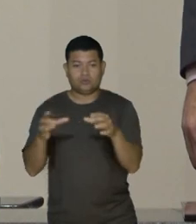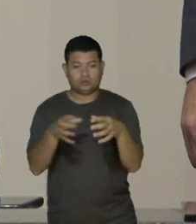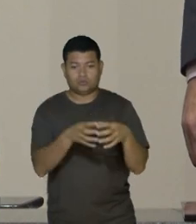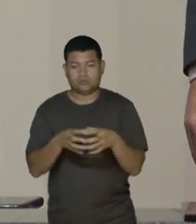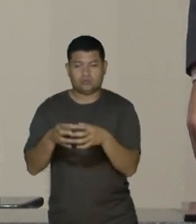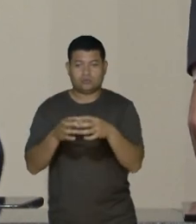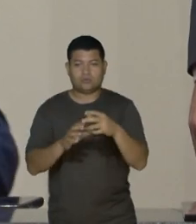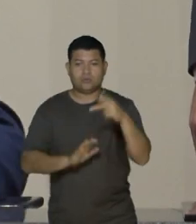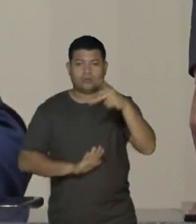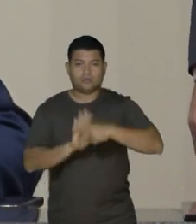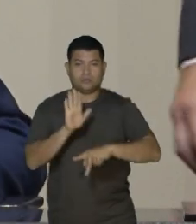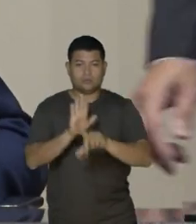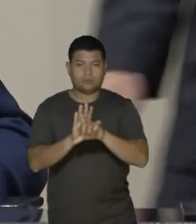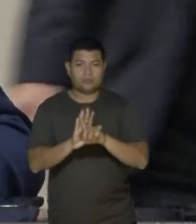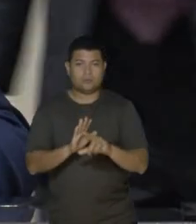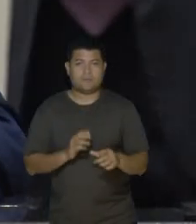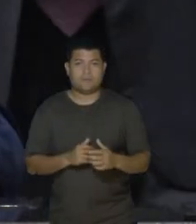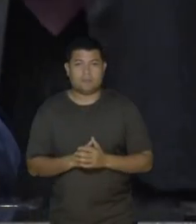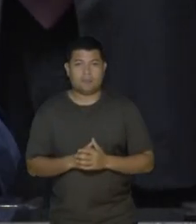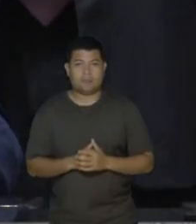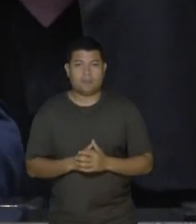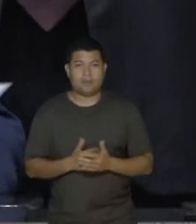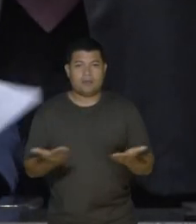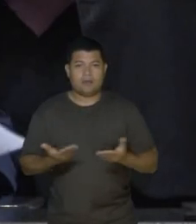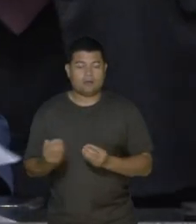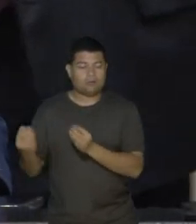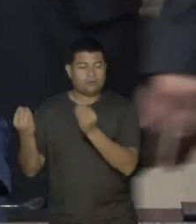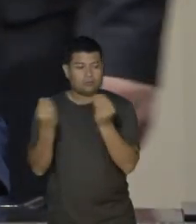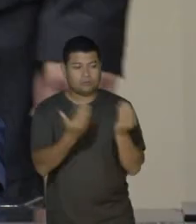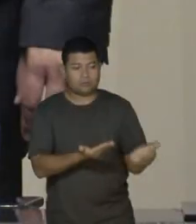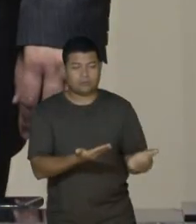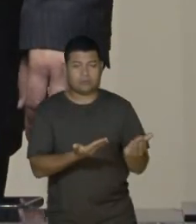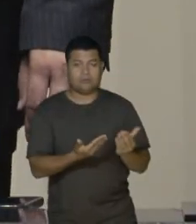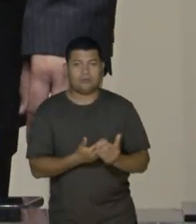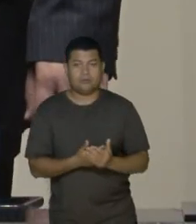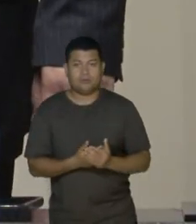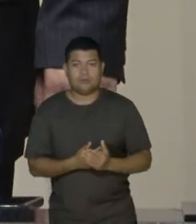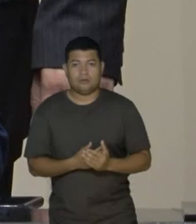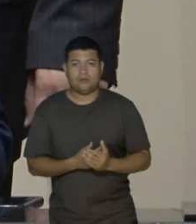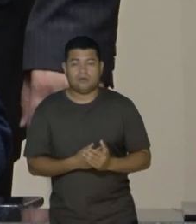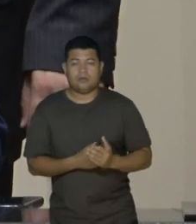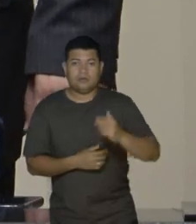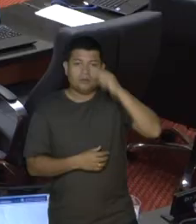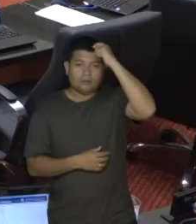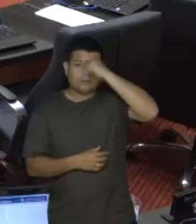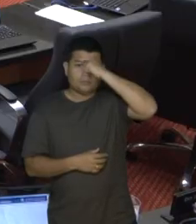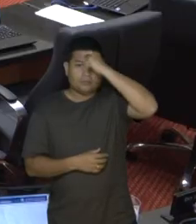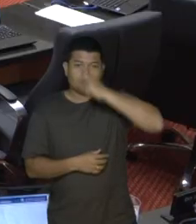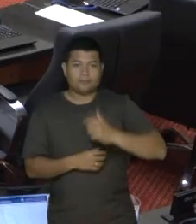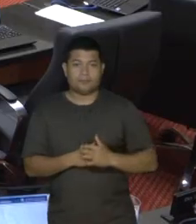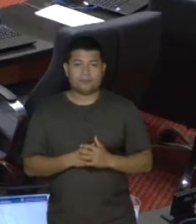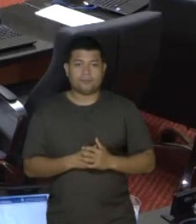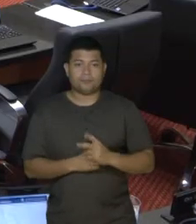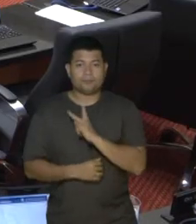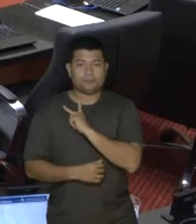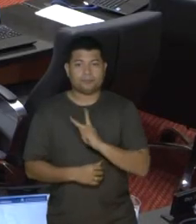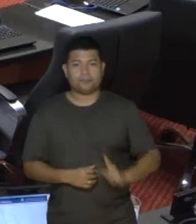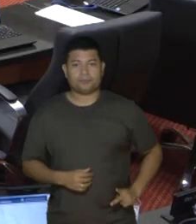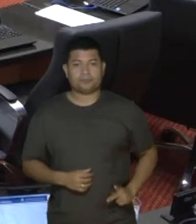final todos os projetos lidos. Passo a presidência ao deputado Maurício Scudillac.